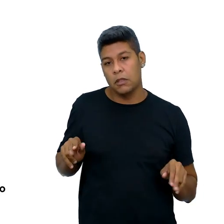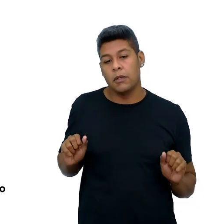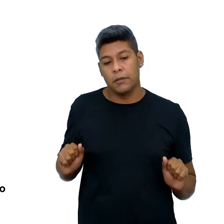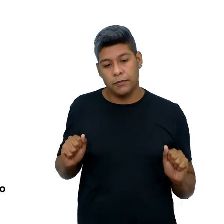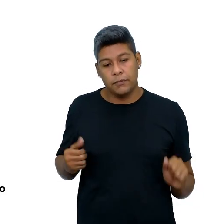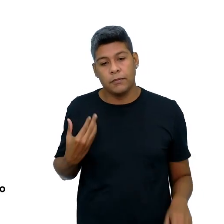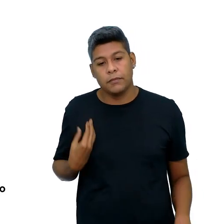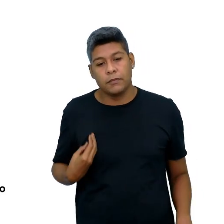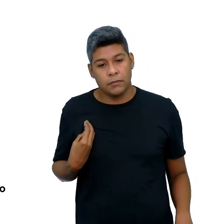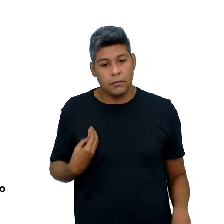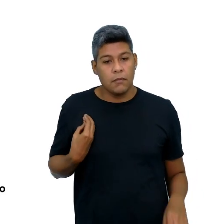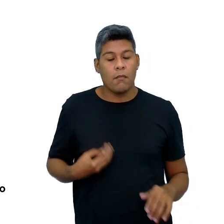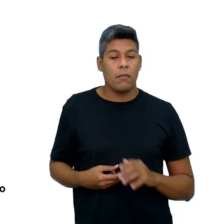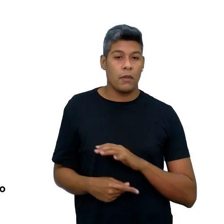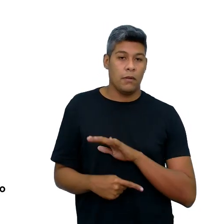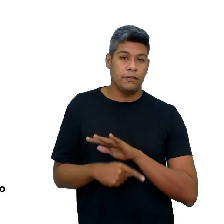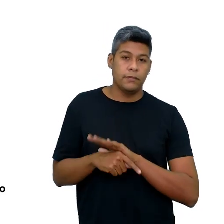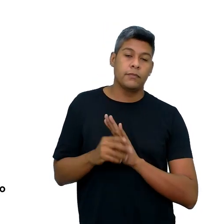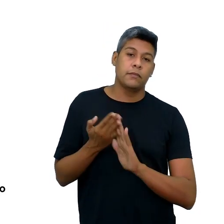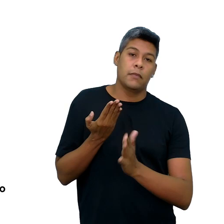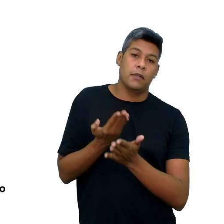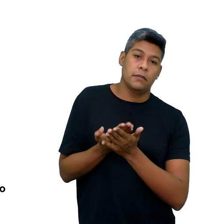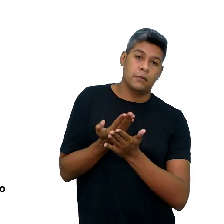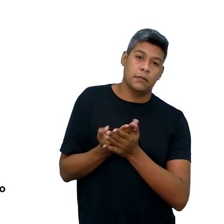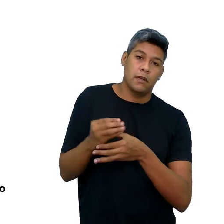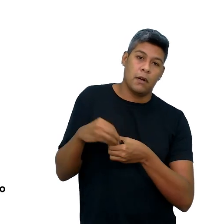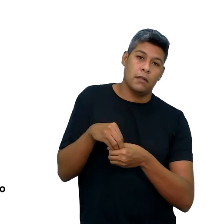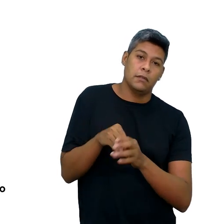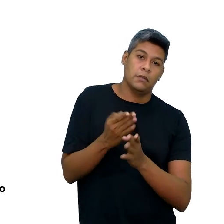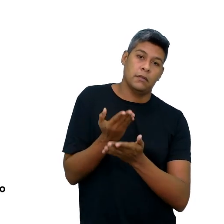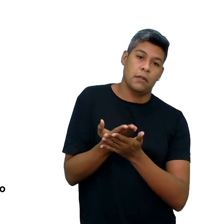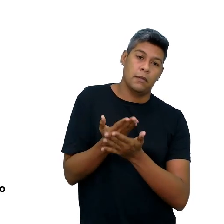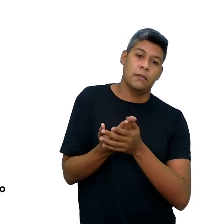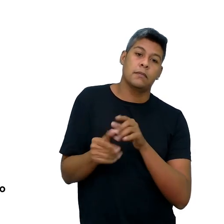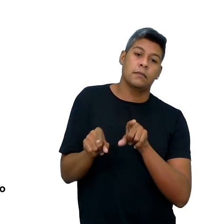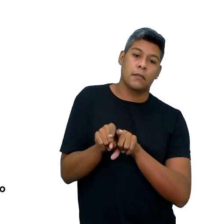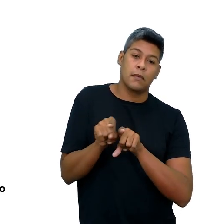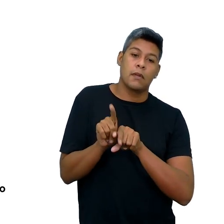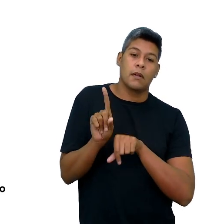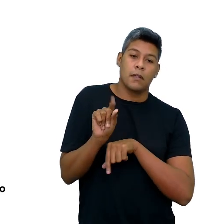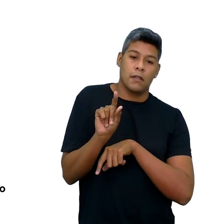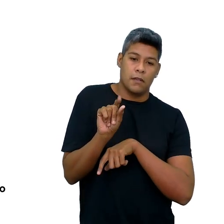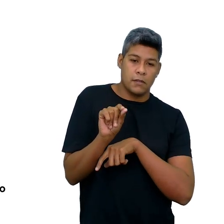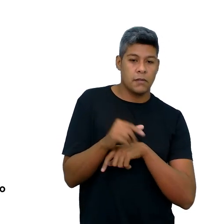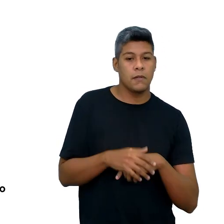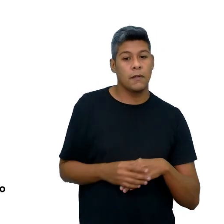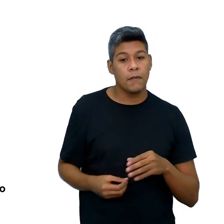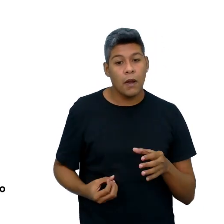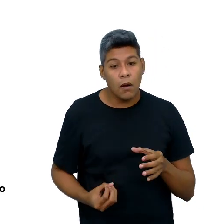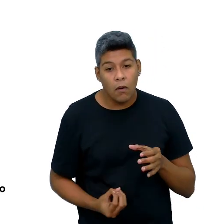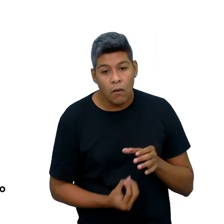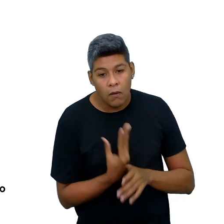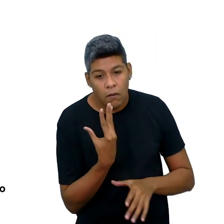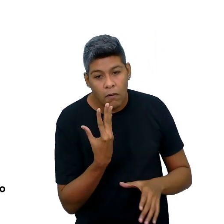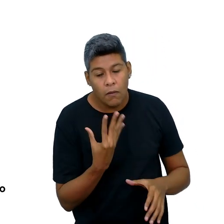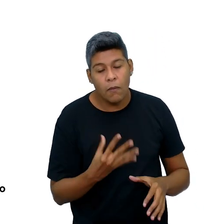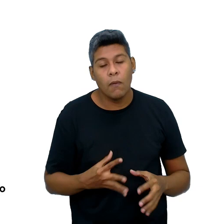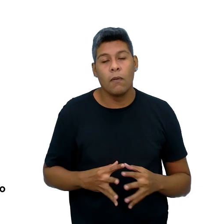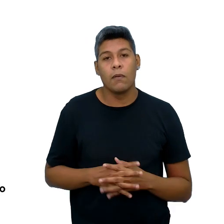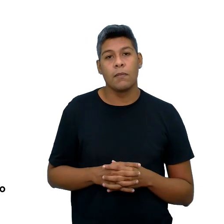da realidade, né? Na escola, na sala de aula. E também, a partir daí, construir, né?